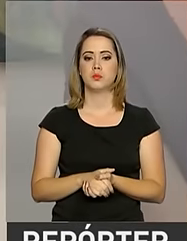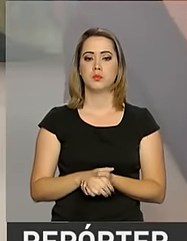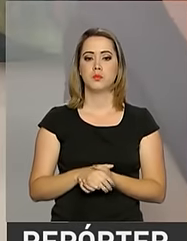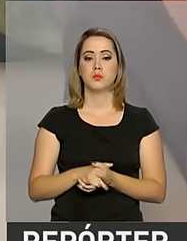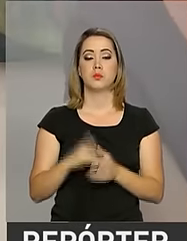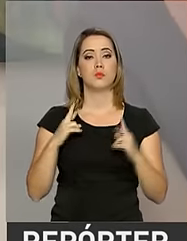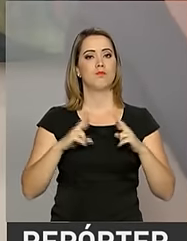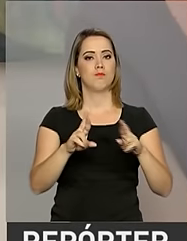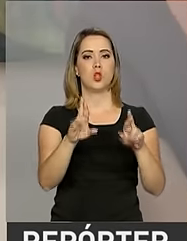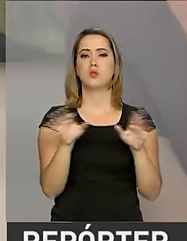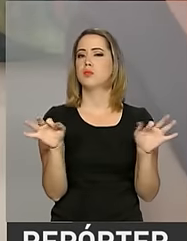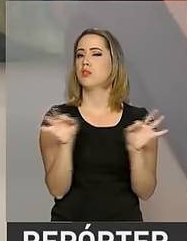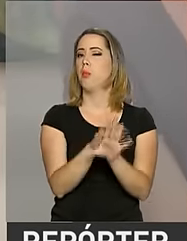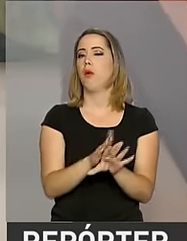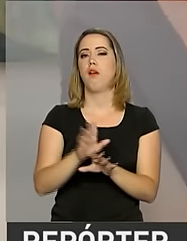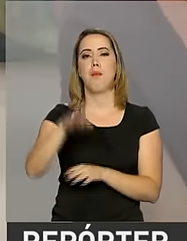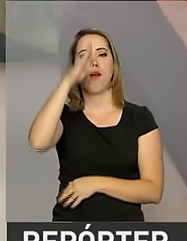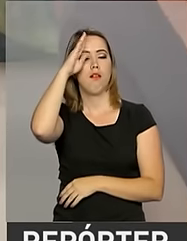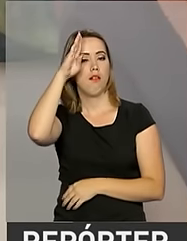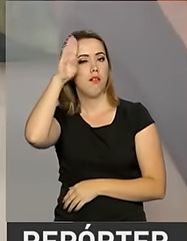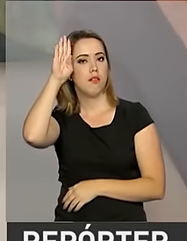terminar a faculdade.